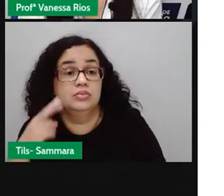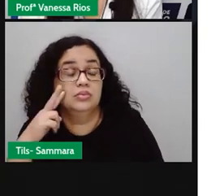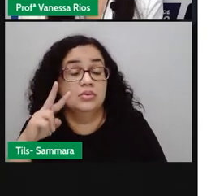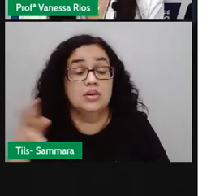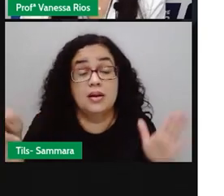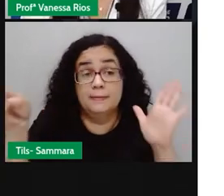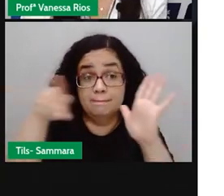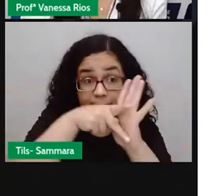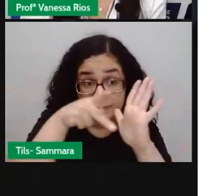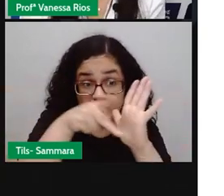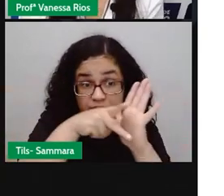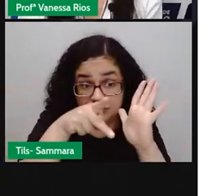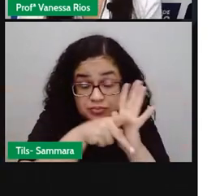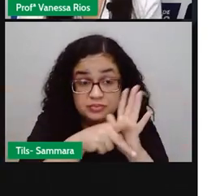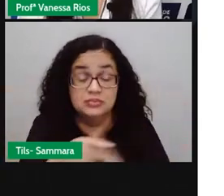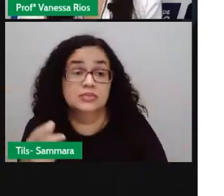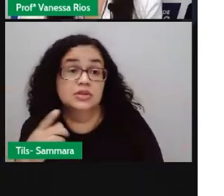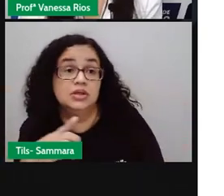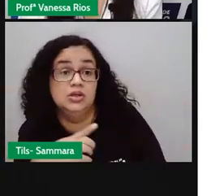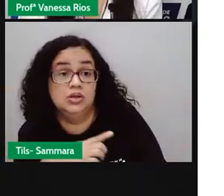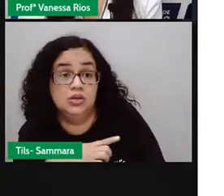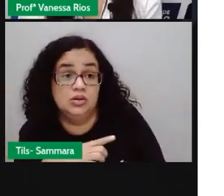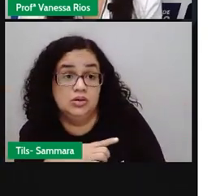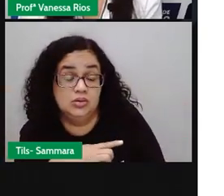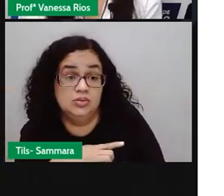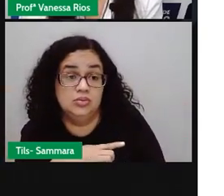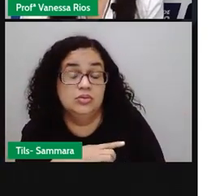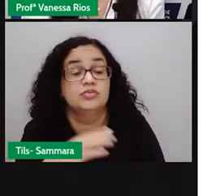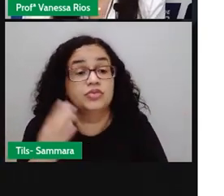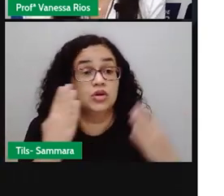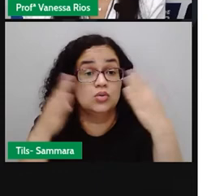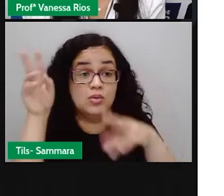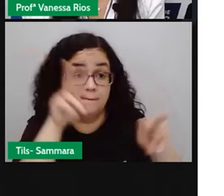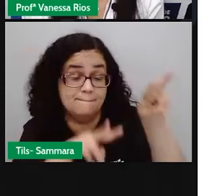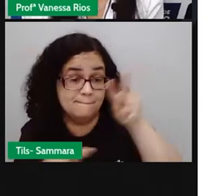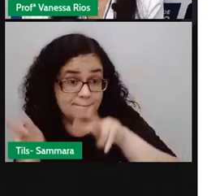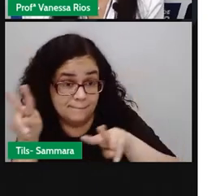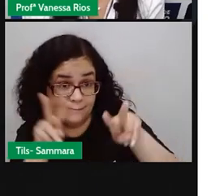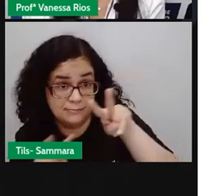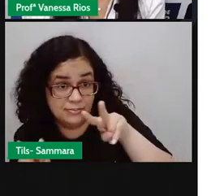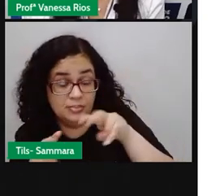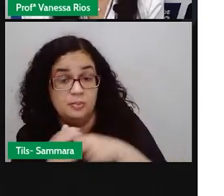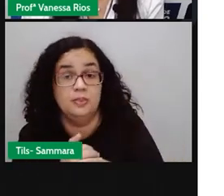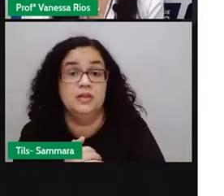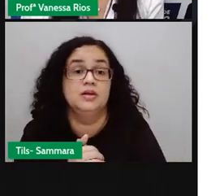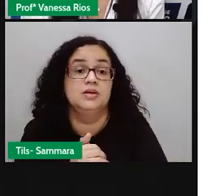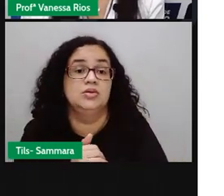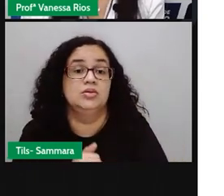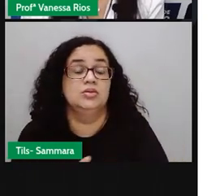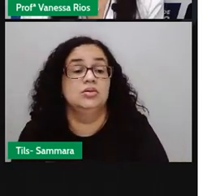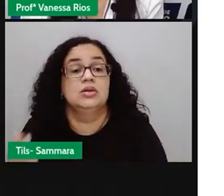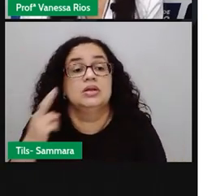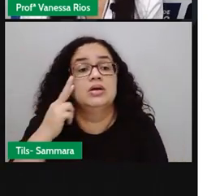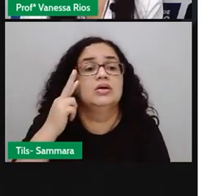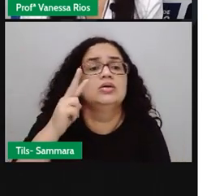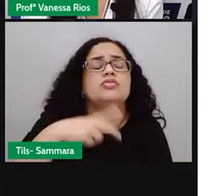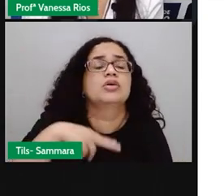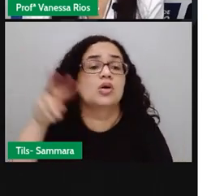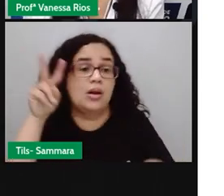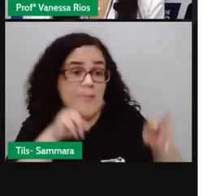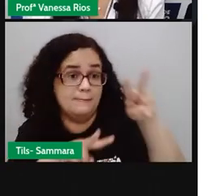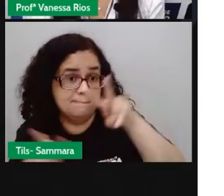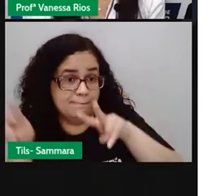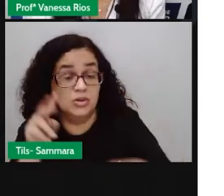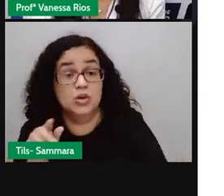Sobre essa propriedade, né? Da gente fazer aí a observação das equivalências, né? Então, o que, que a gente